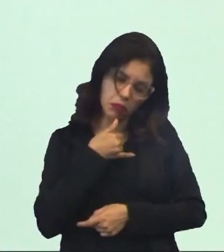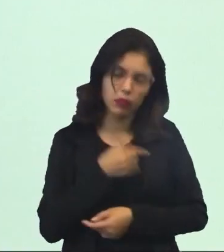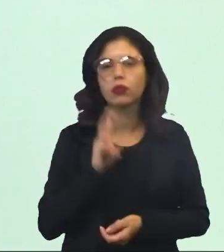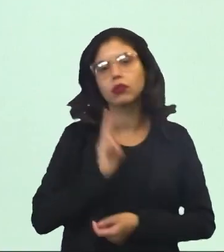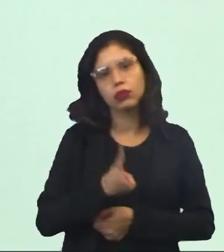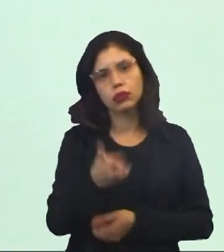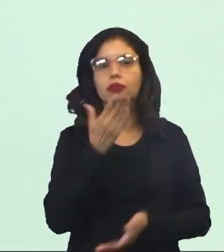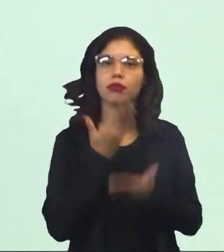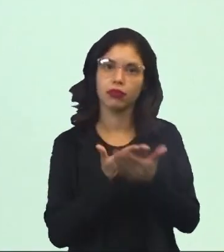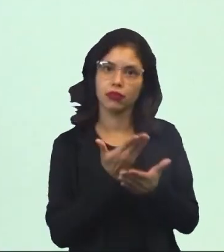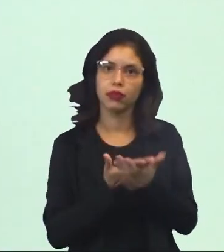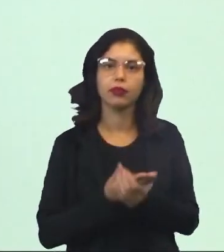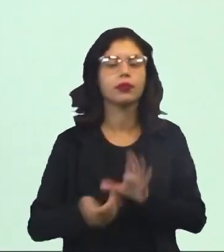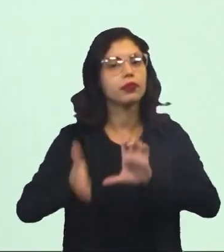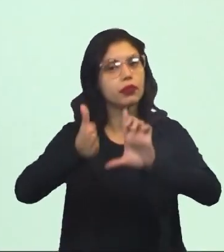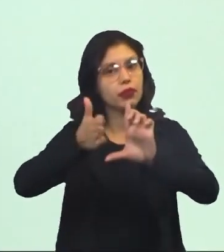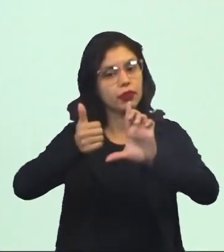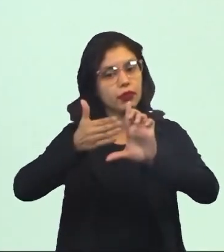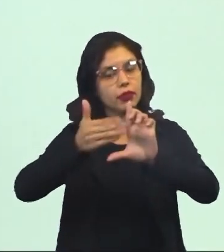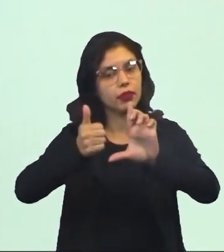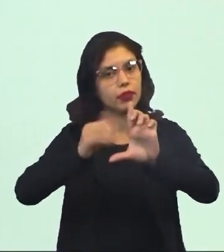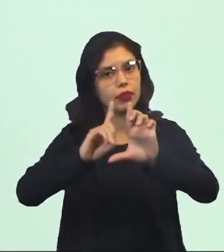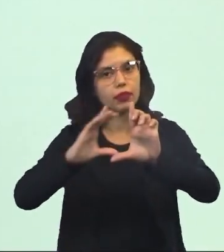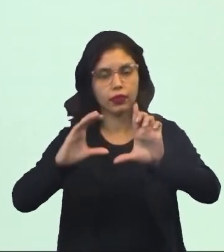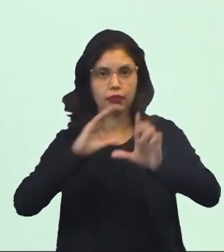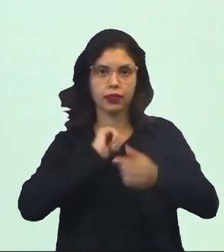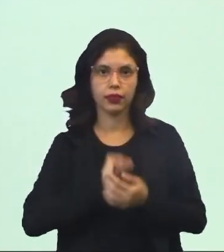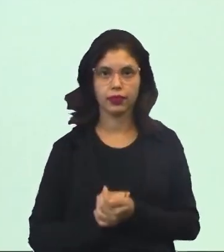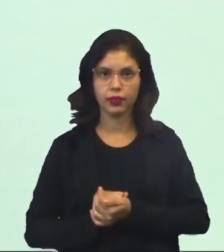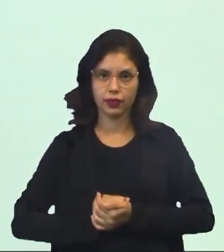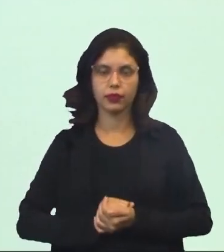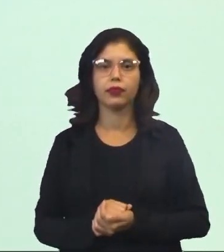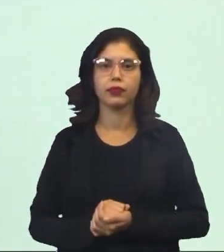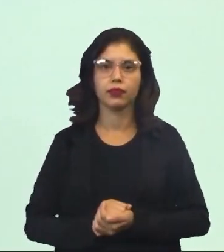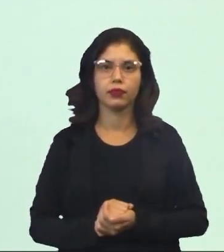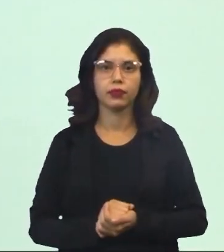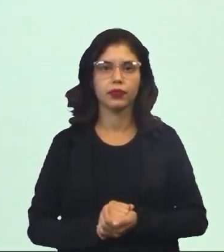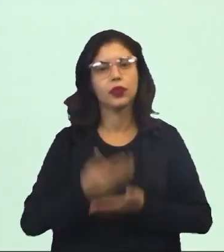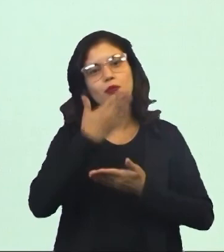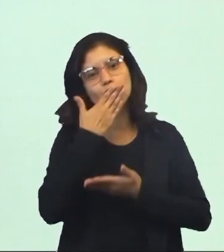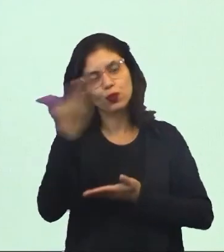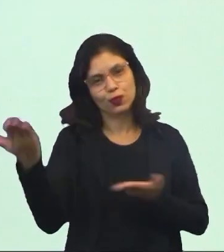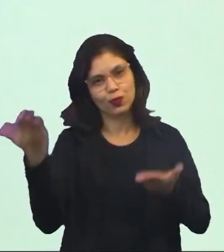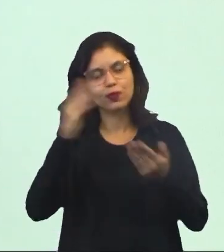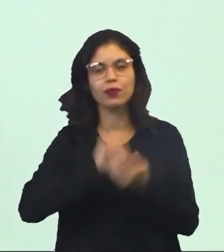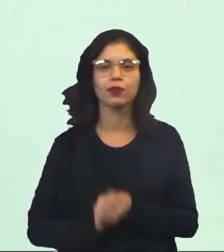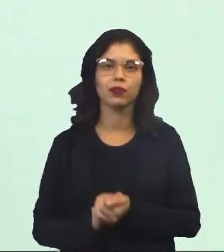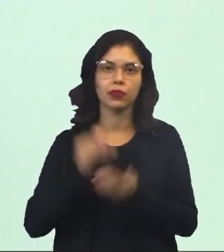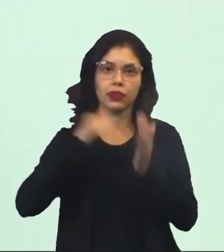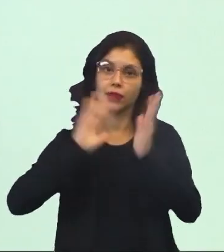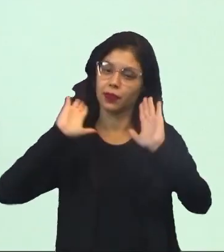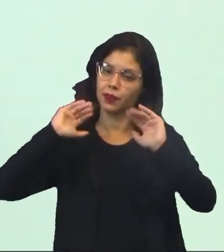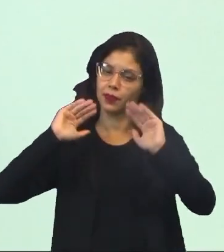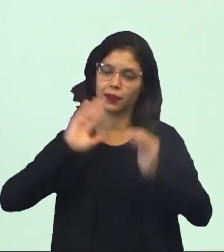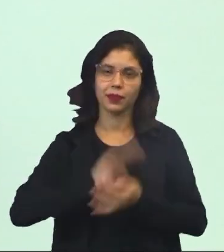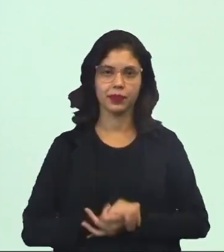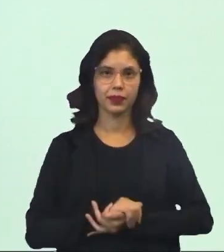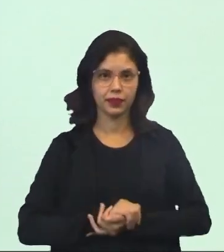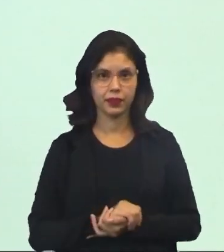continue estudando, acesse a essa e outras aulas na nossa plataforma Eduque. Um beijo para vocês e até mais!